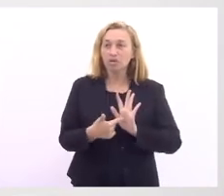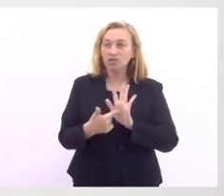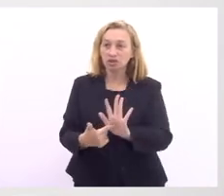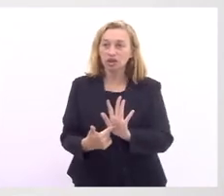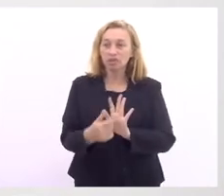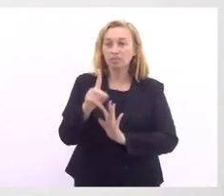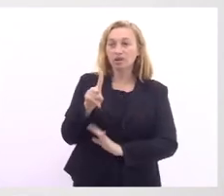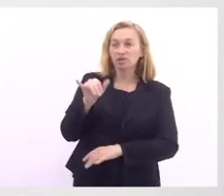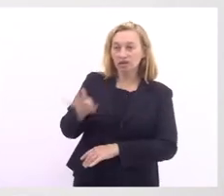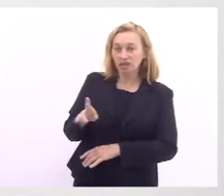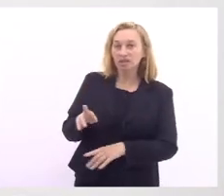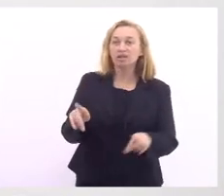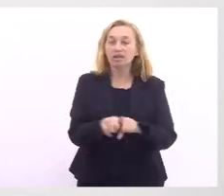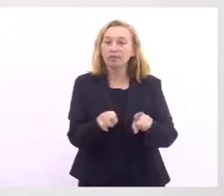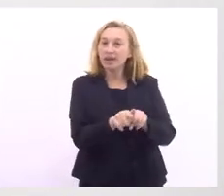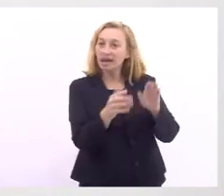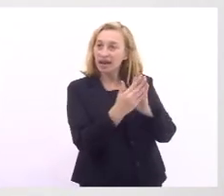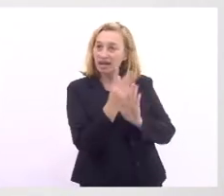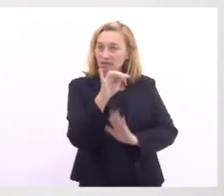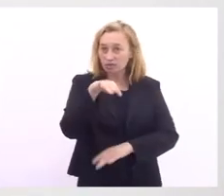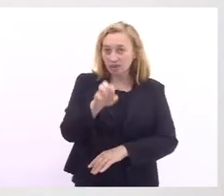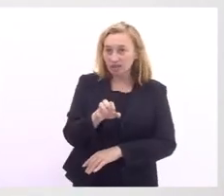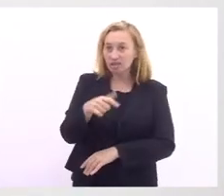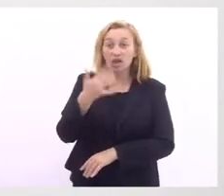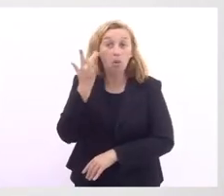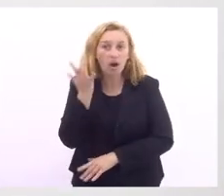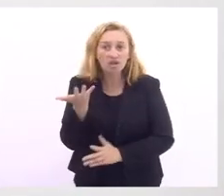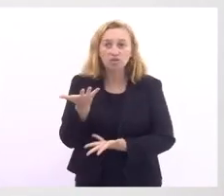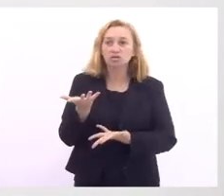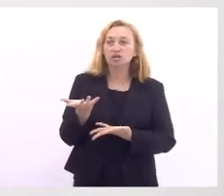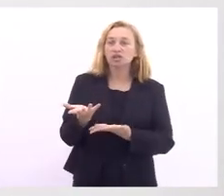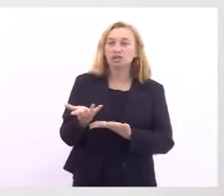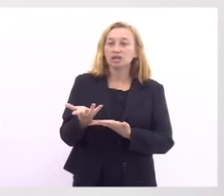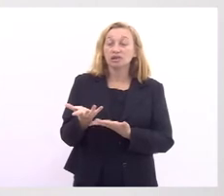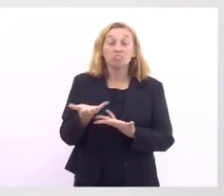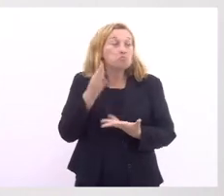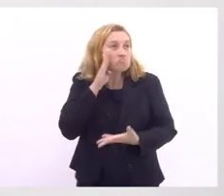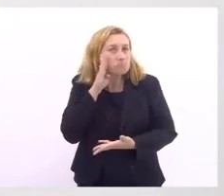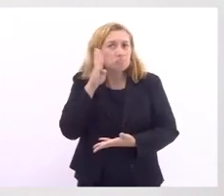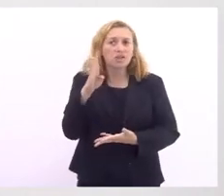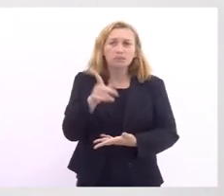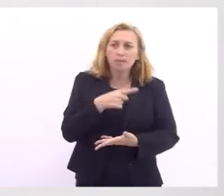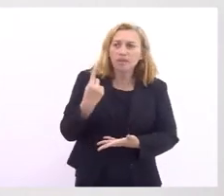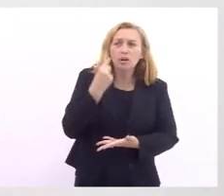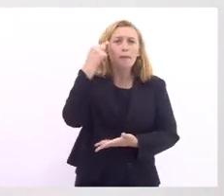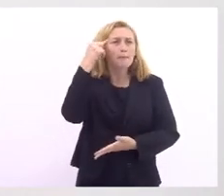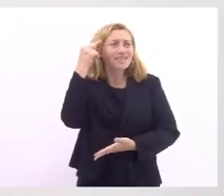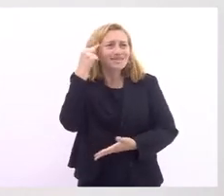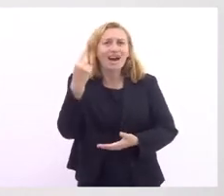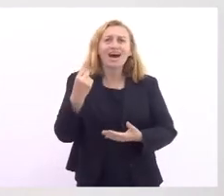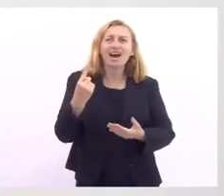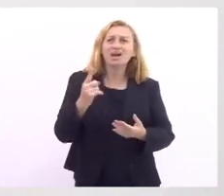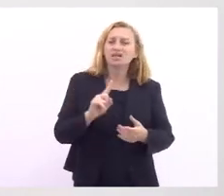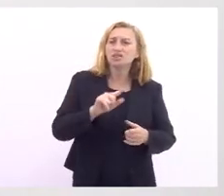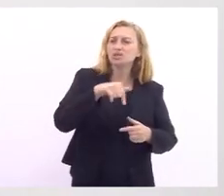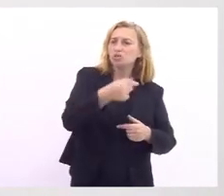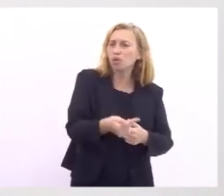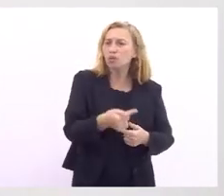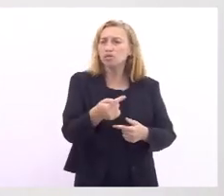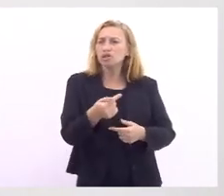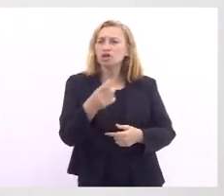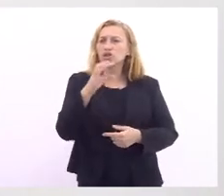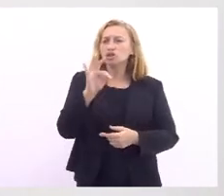Victor e pela casa Fluminense que eu acho que foi fundamental para a gente pensar uma outra zona